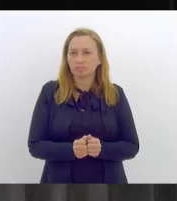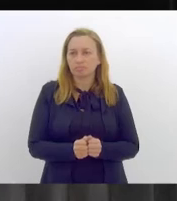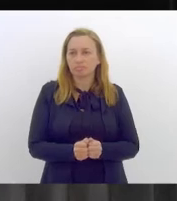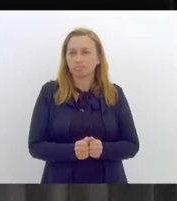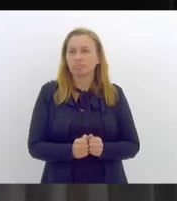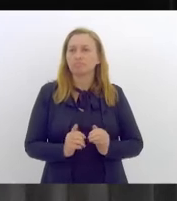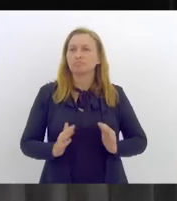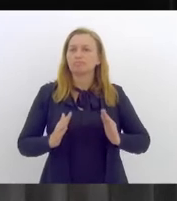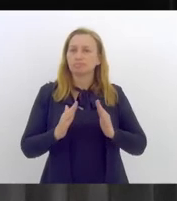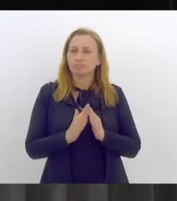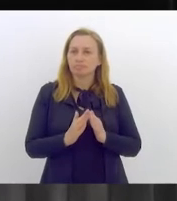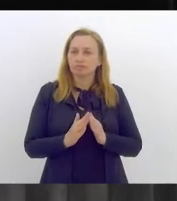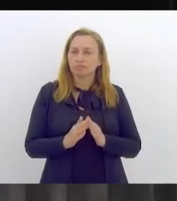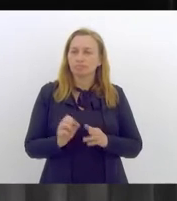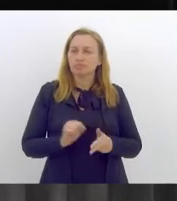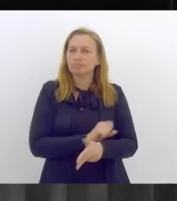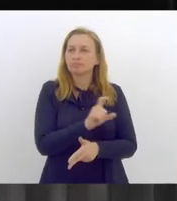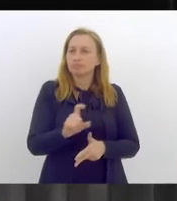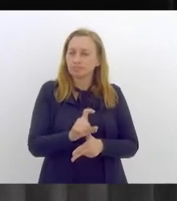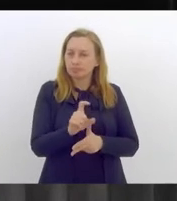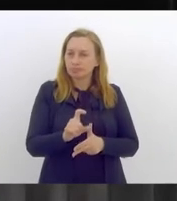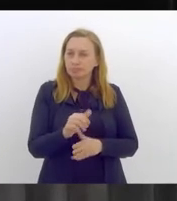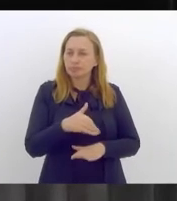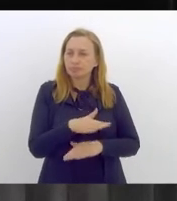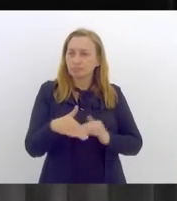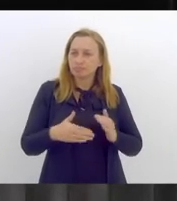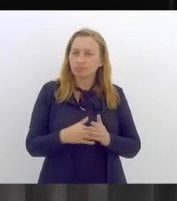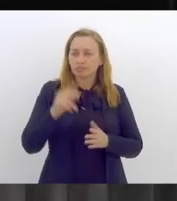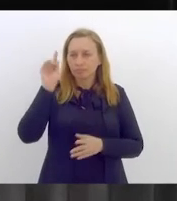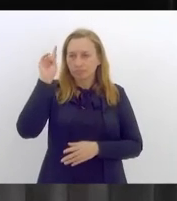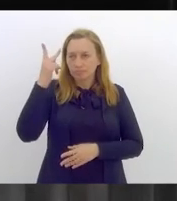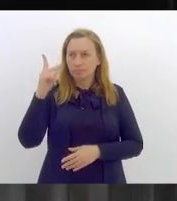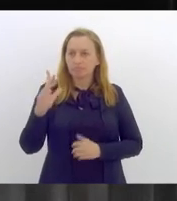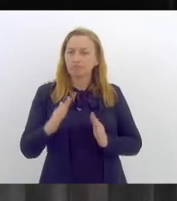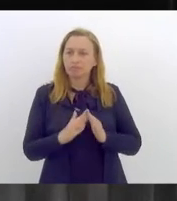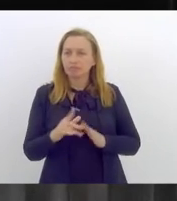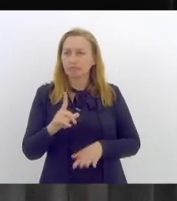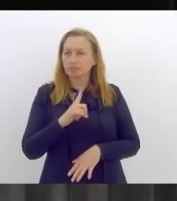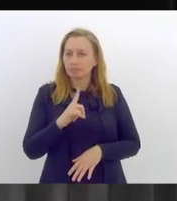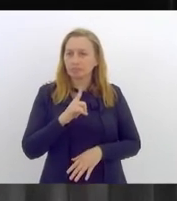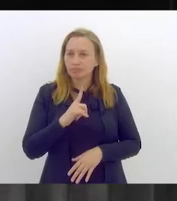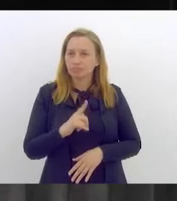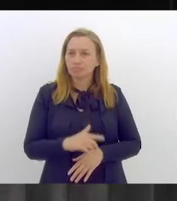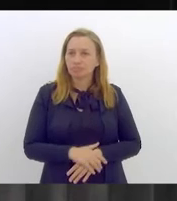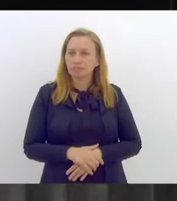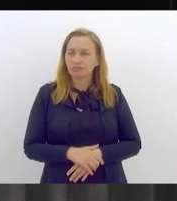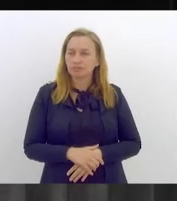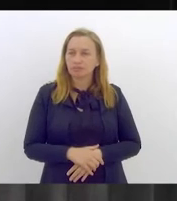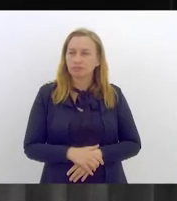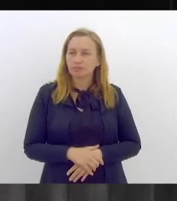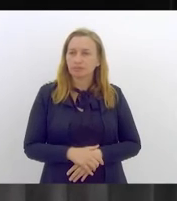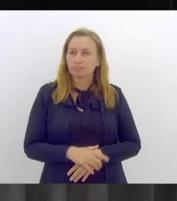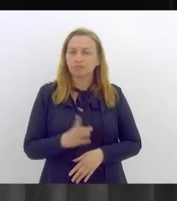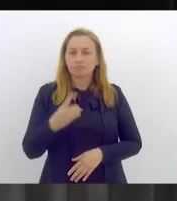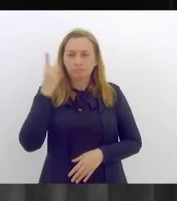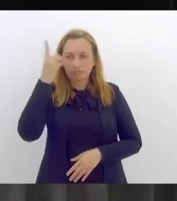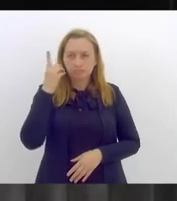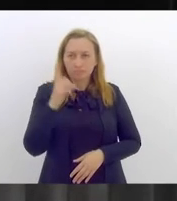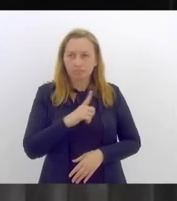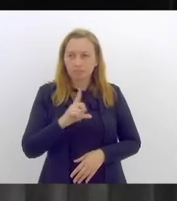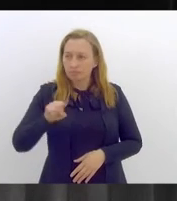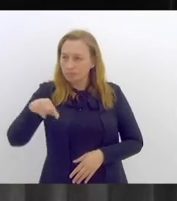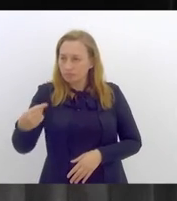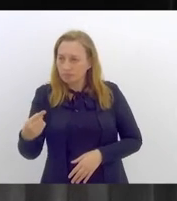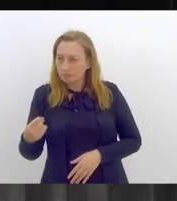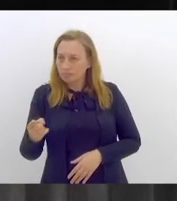essa casa, o executivo, com todo o histórico que essa casa tem, com esses parlamentares que aqui estão e outros que não